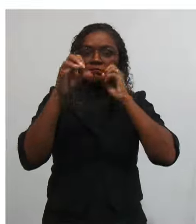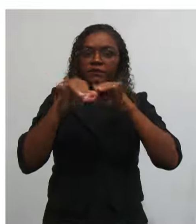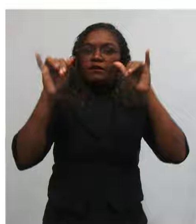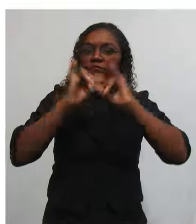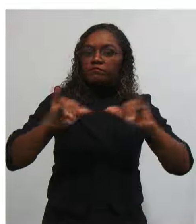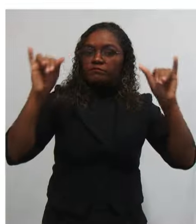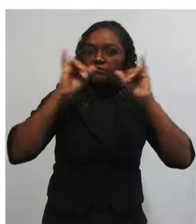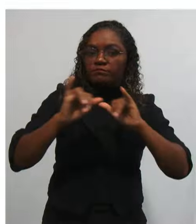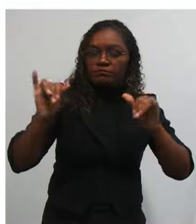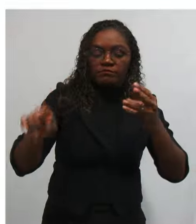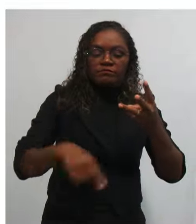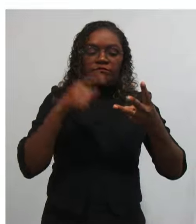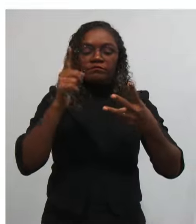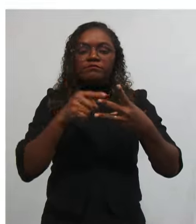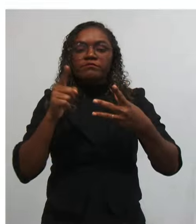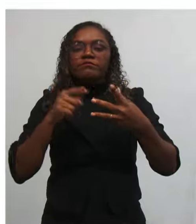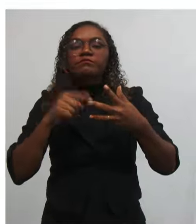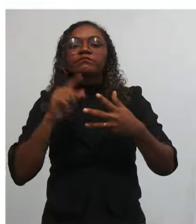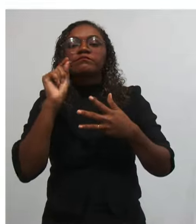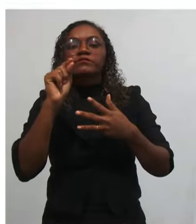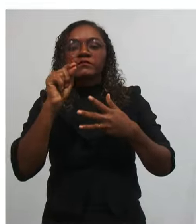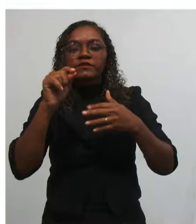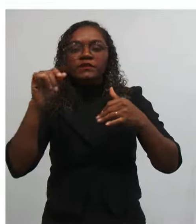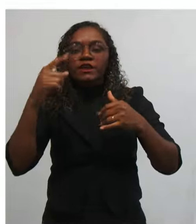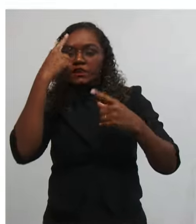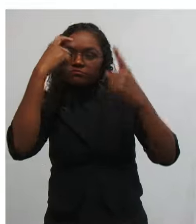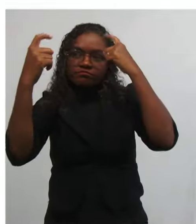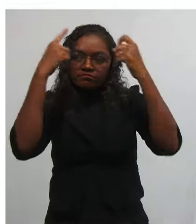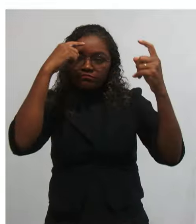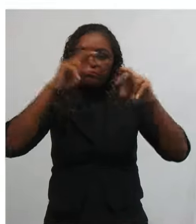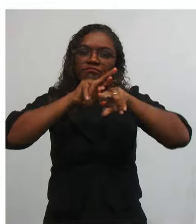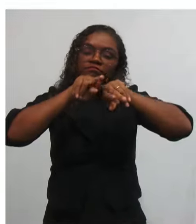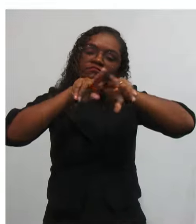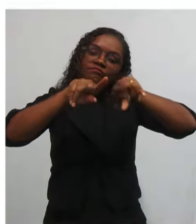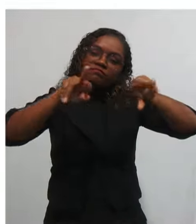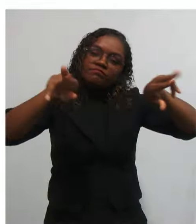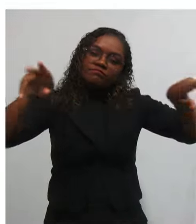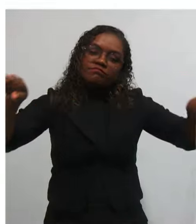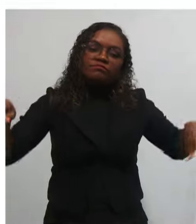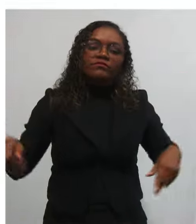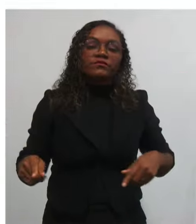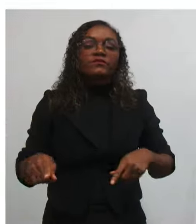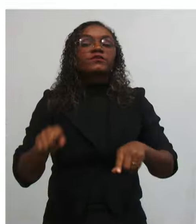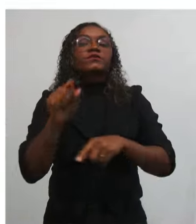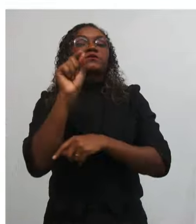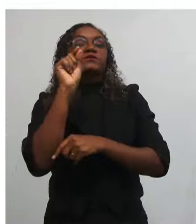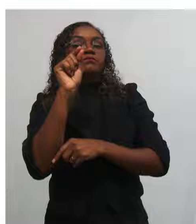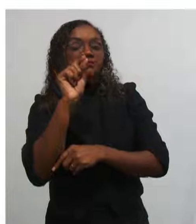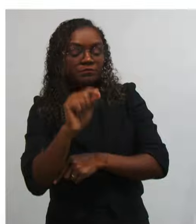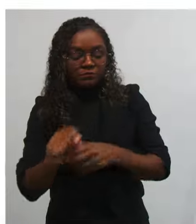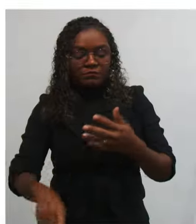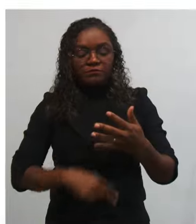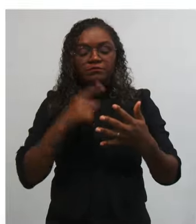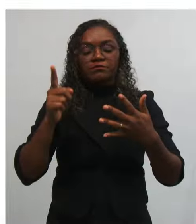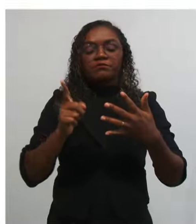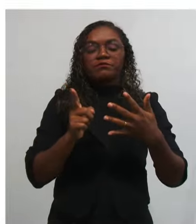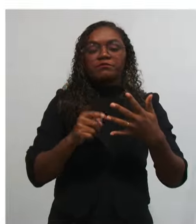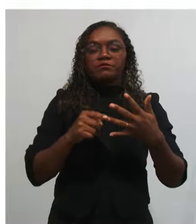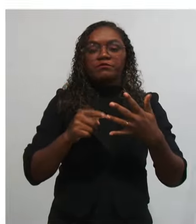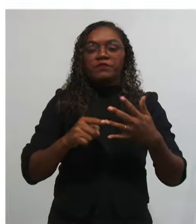ideias e de concepções pedagógicas valorizações valorização dos profissionais de ensino gestão